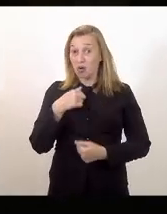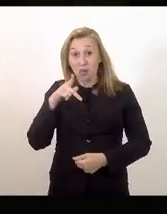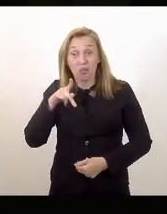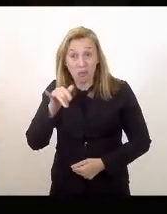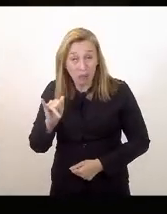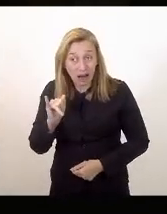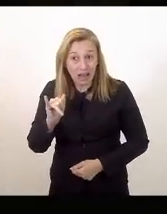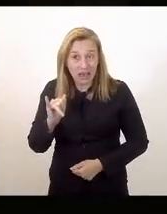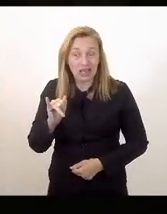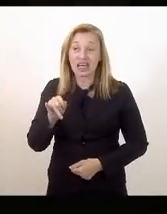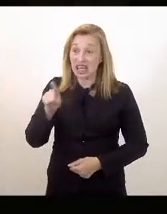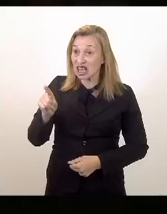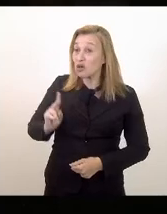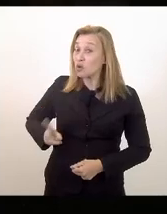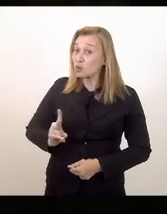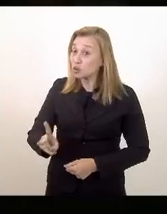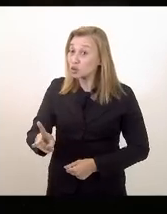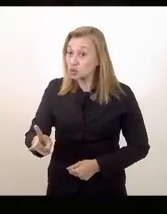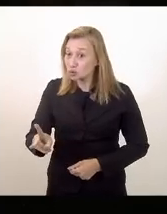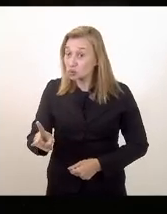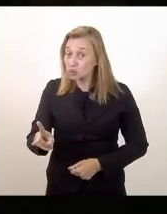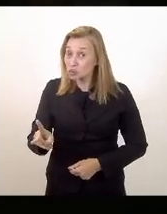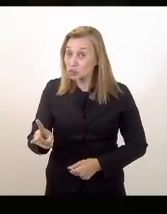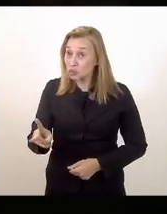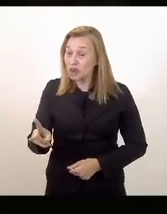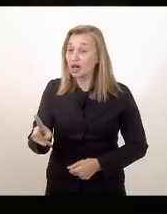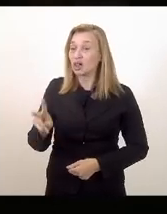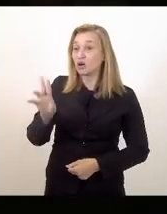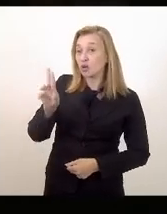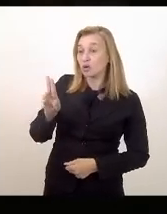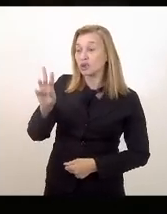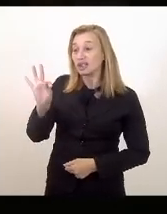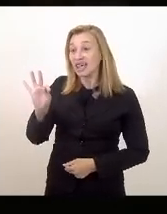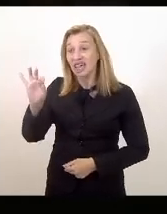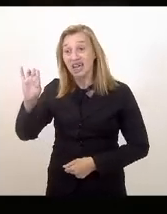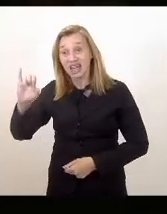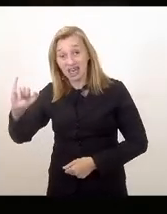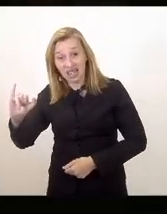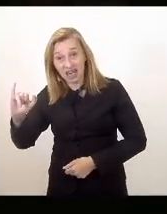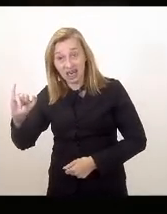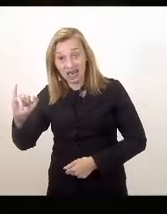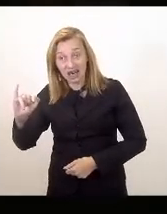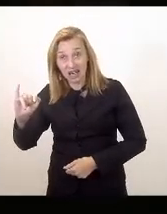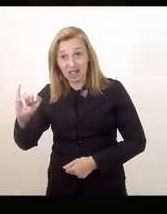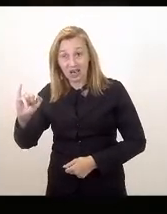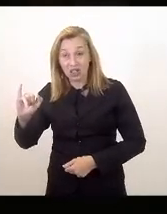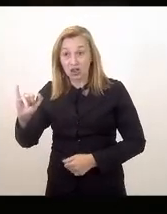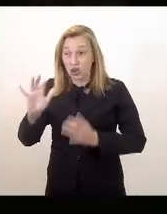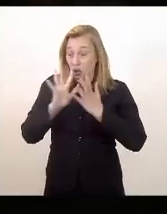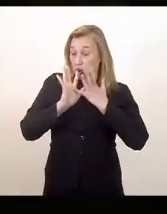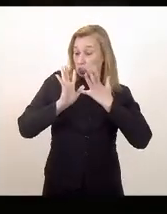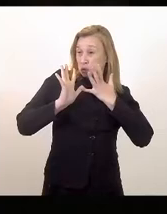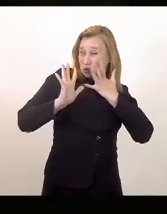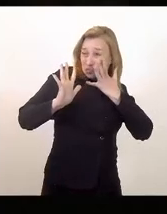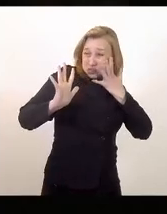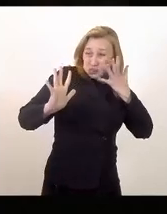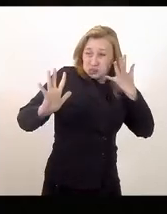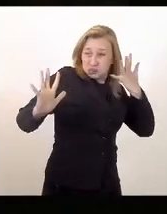é que ele continua exatamente na UTI, é numa fila lá